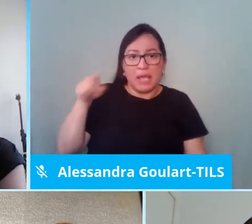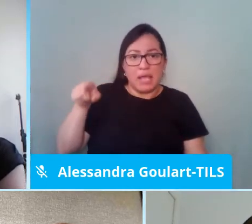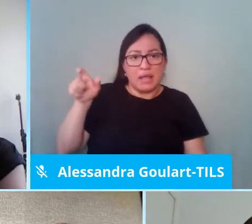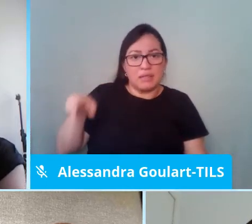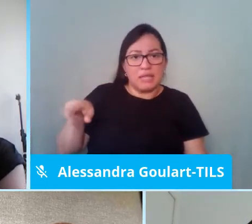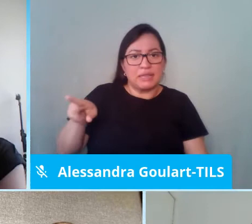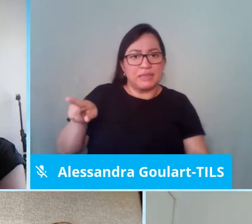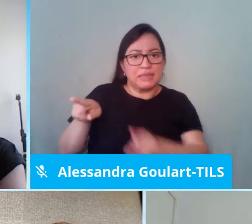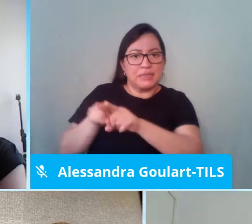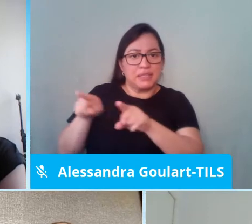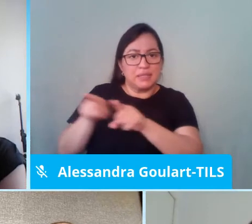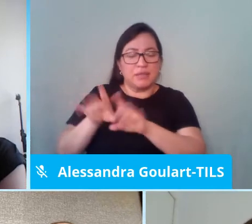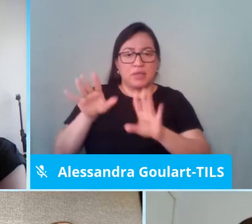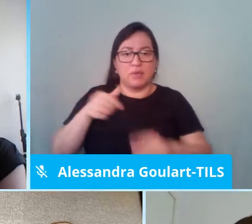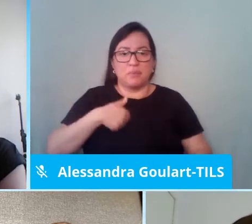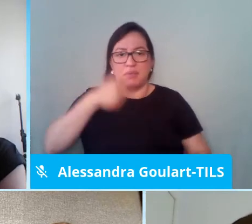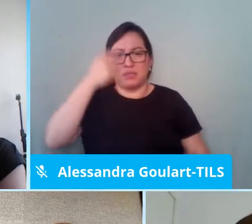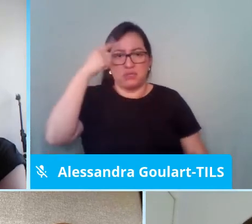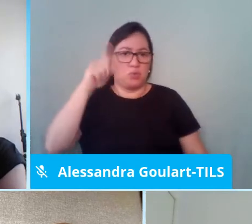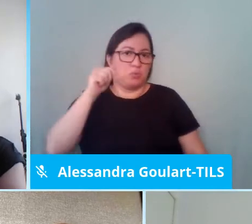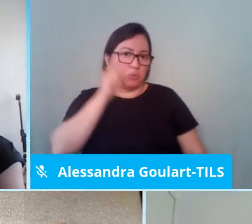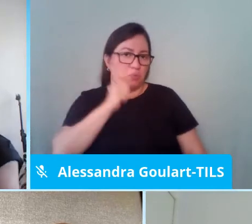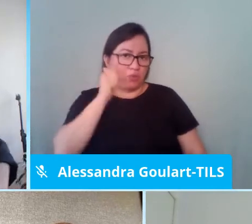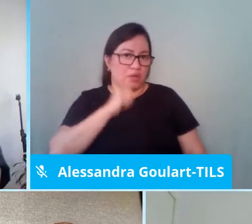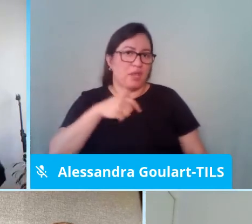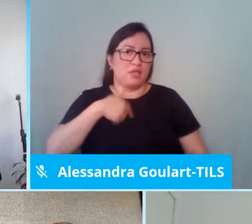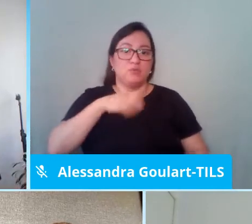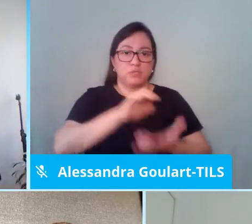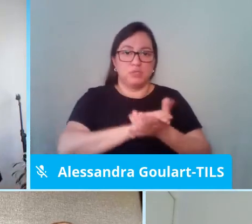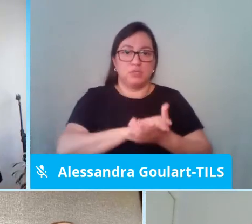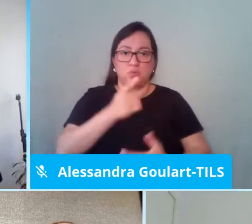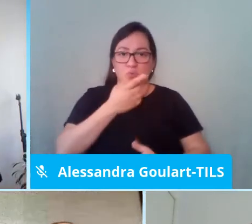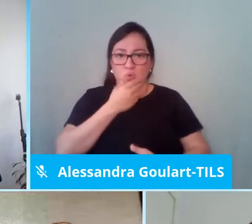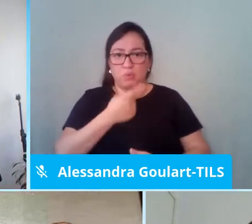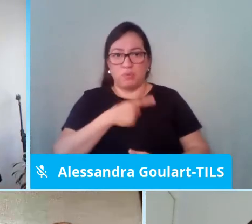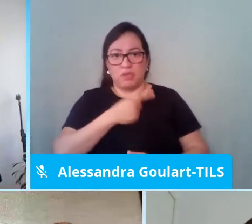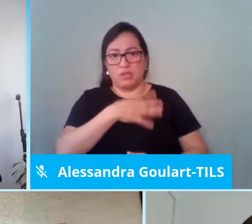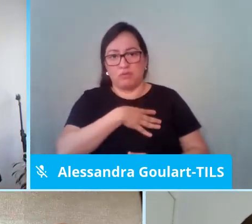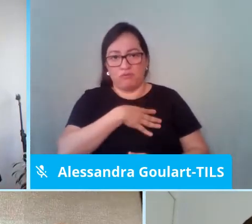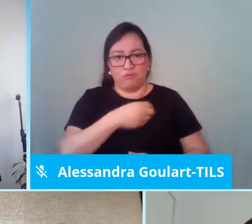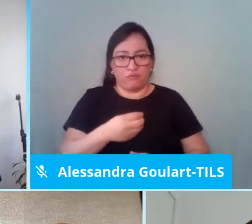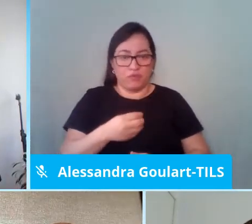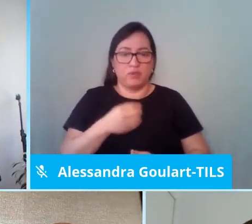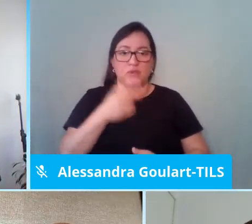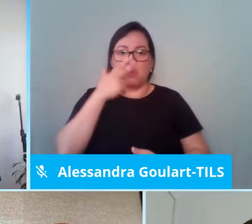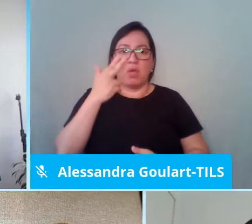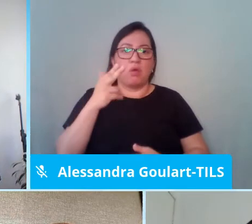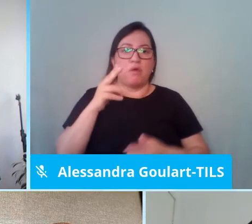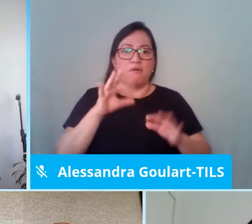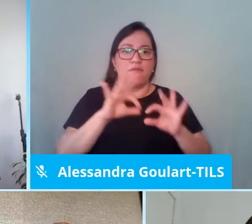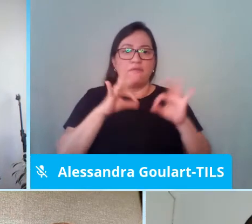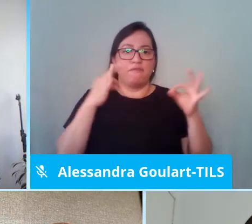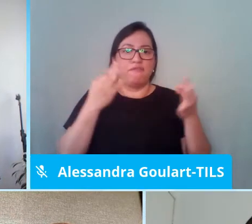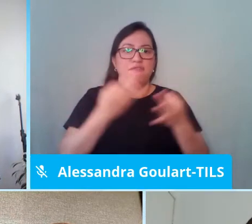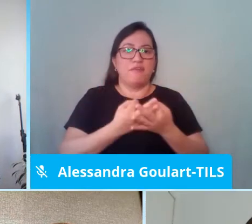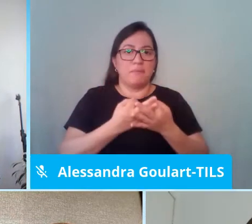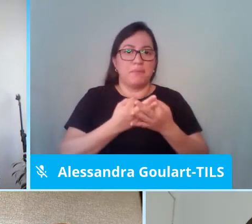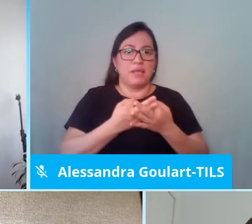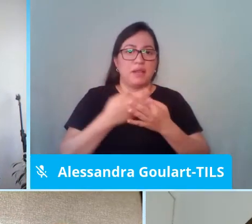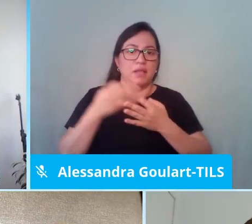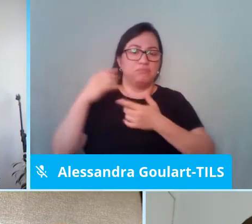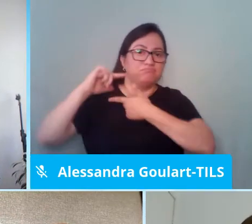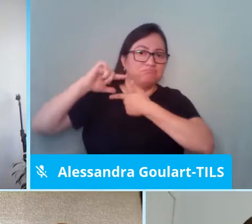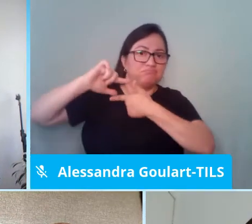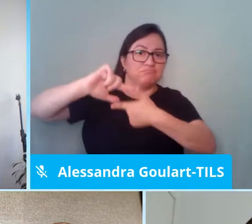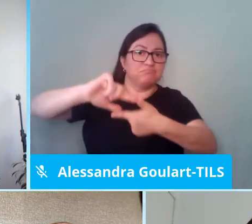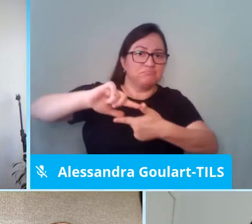mulher cisgênero, né? Sou casada com um homem, tenho um filho, família padrão, né? Enfim. Então, às vezes